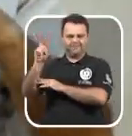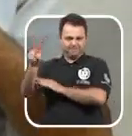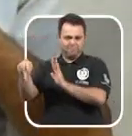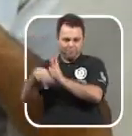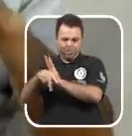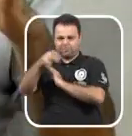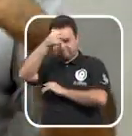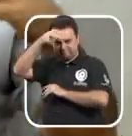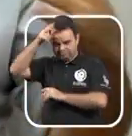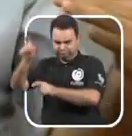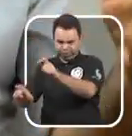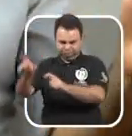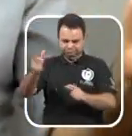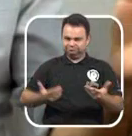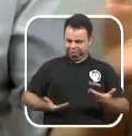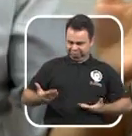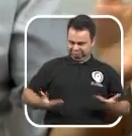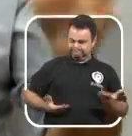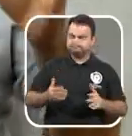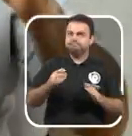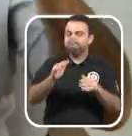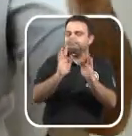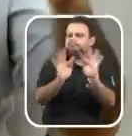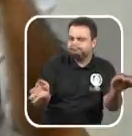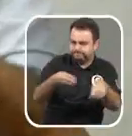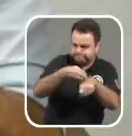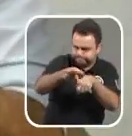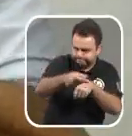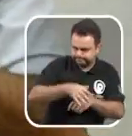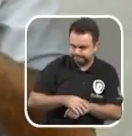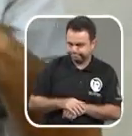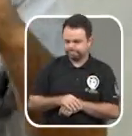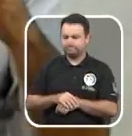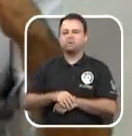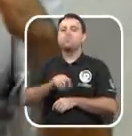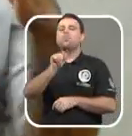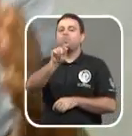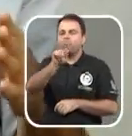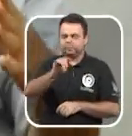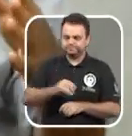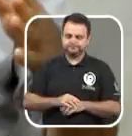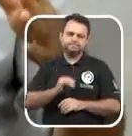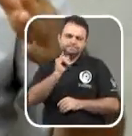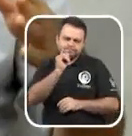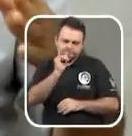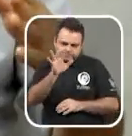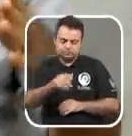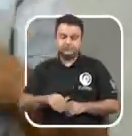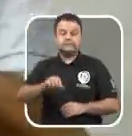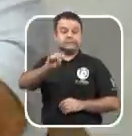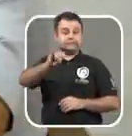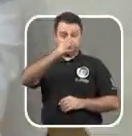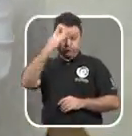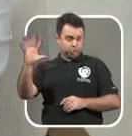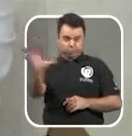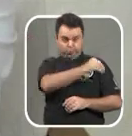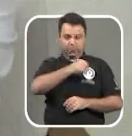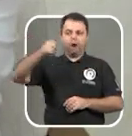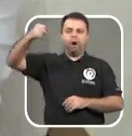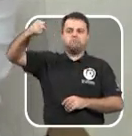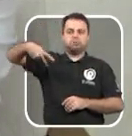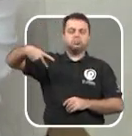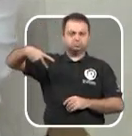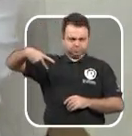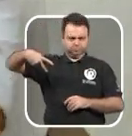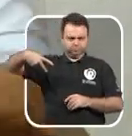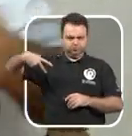síntese bem tosca até. Mas é o quê? O que é déficit atuarial? É quando você calcula, se todo mundo aposentasse hoje, quanto teria que ter em